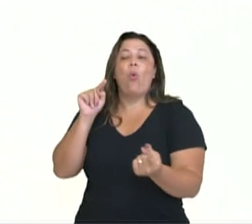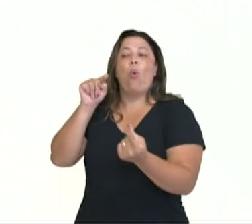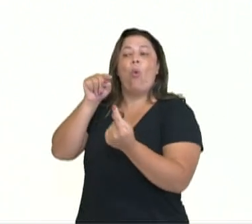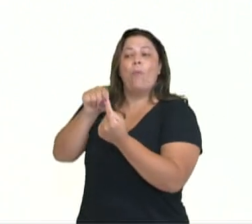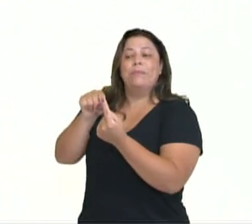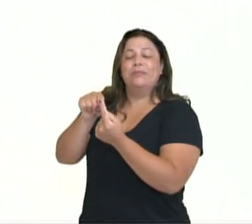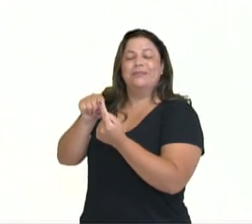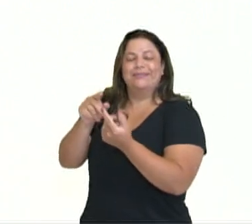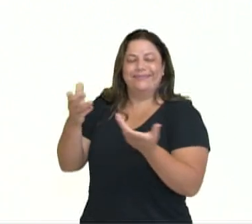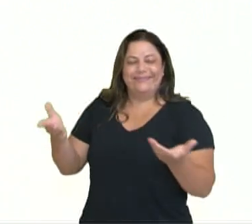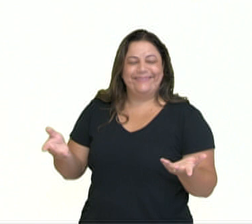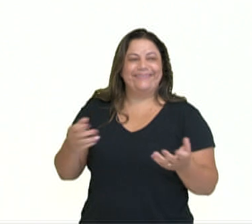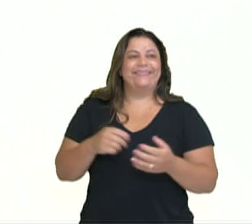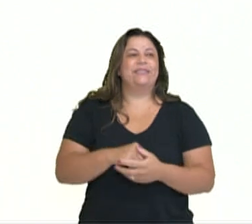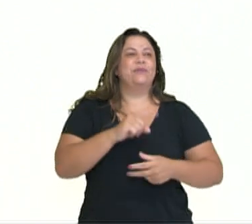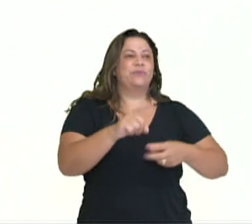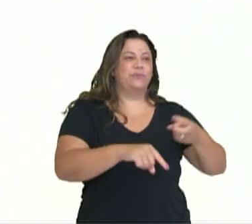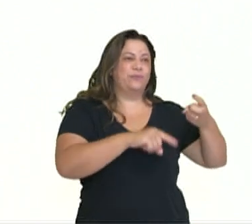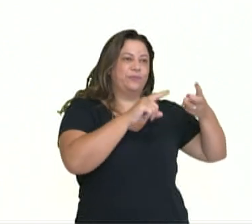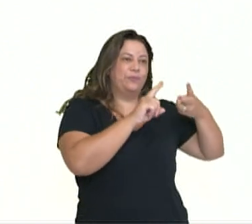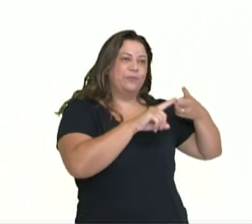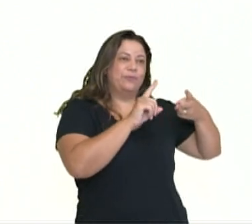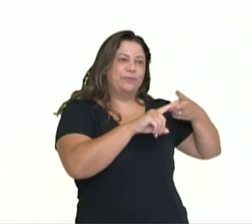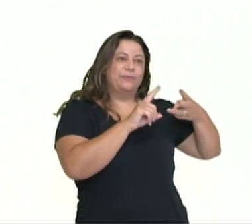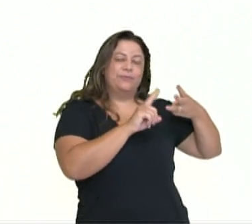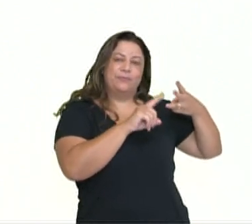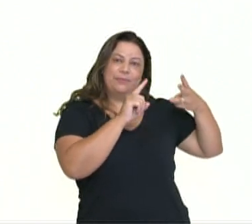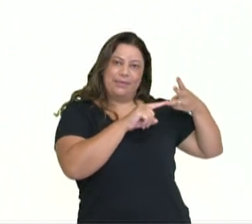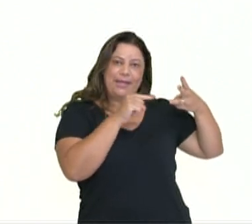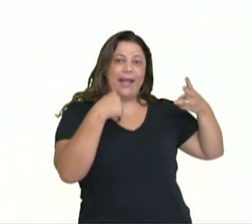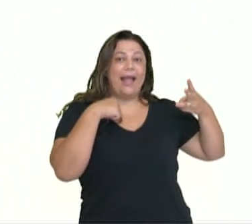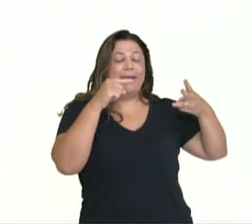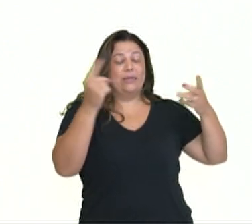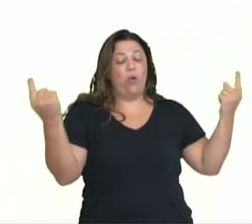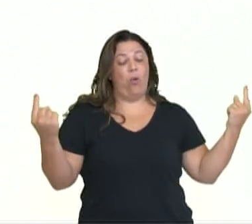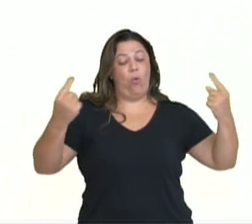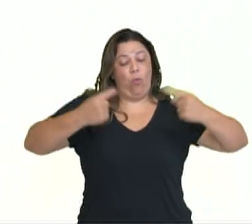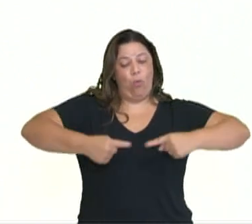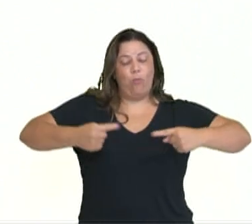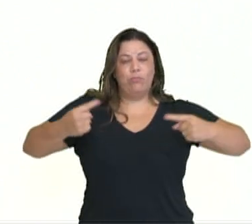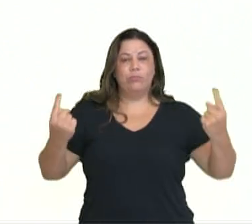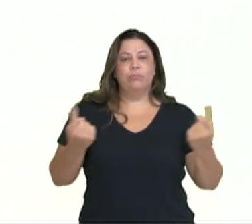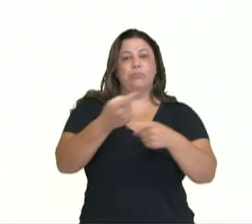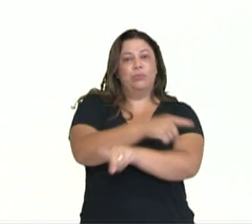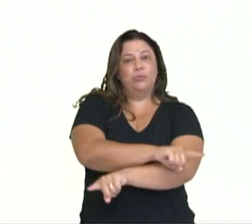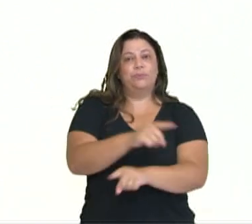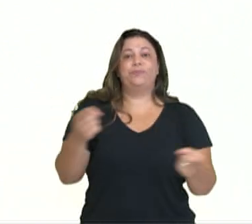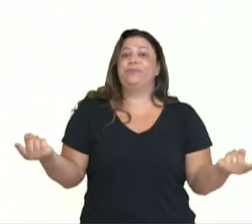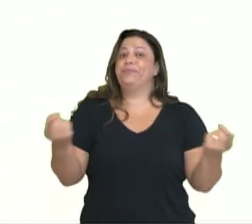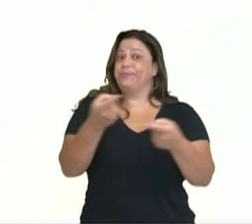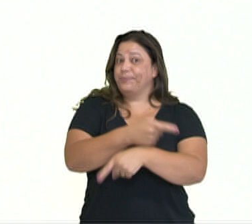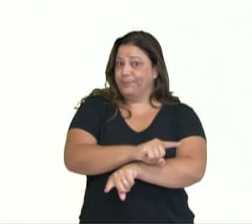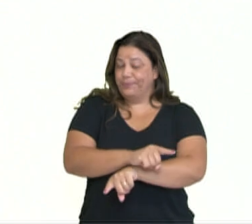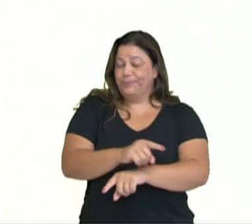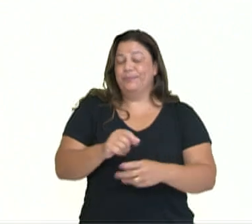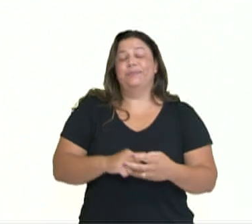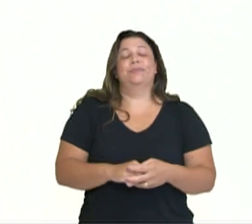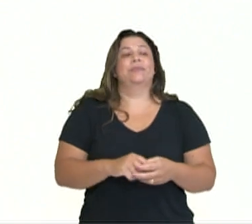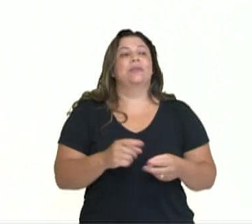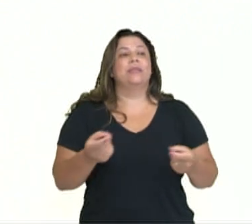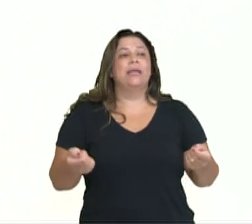A adversidade. A adversidade é sempre aquela famosa oposição. Então, porém, contudo, todavia,